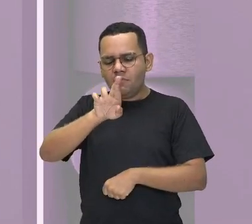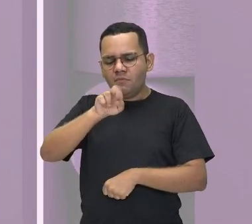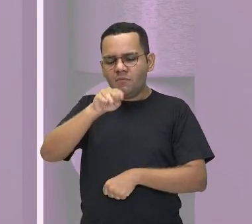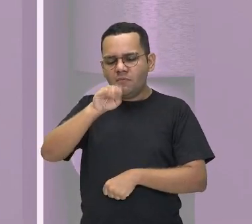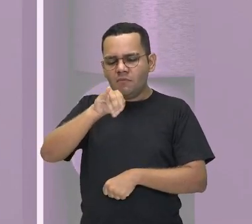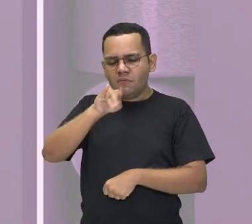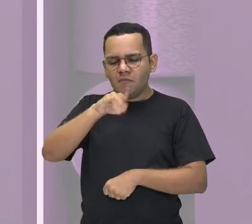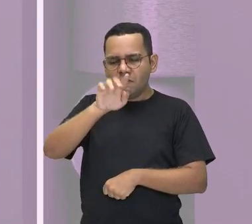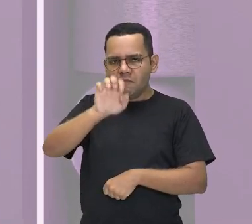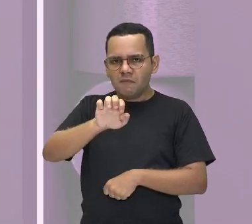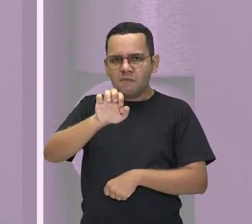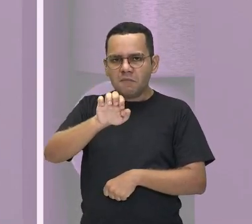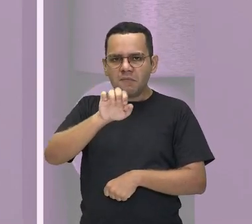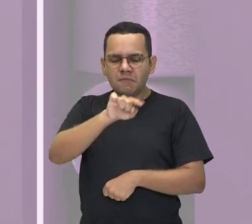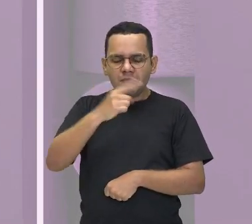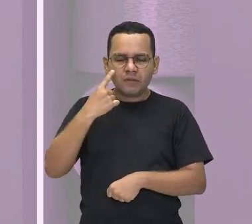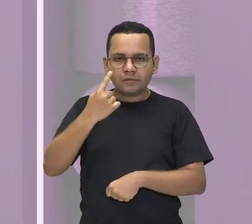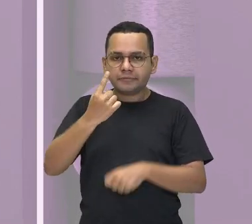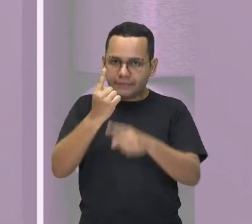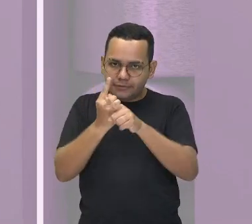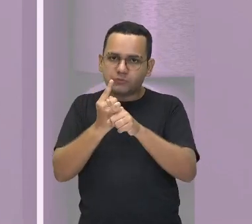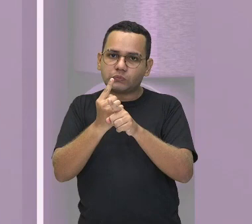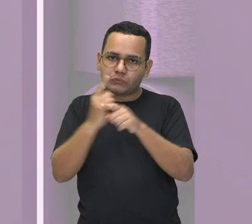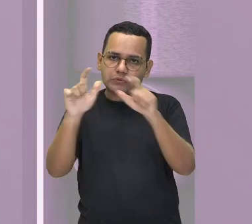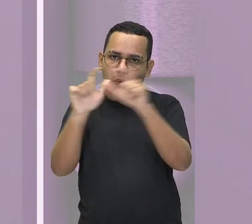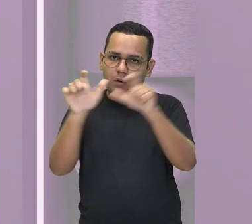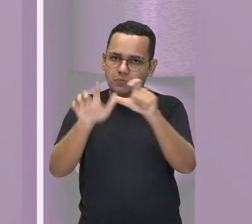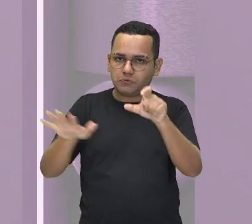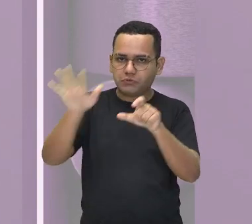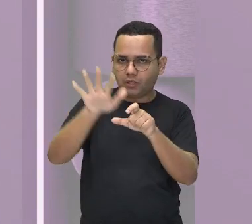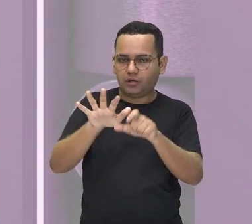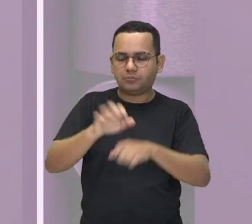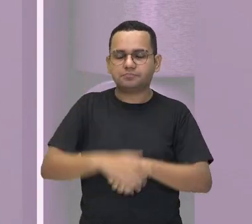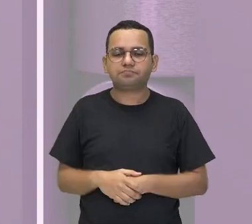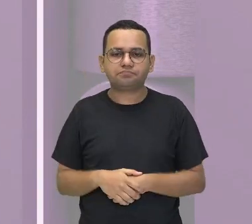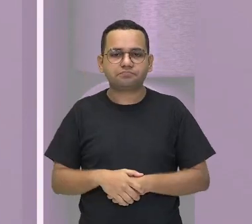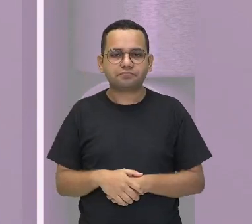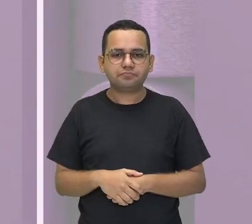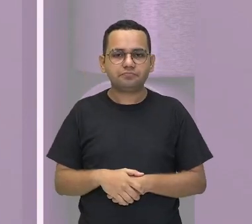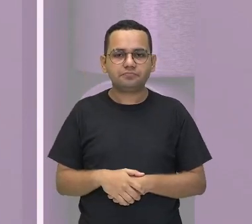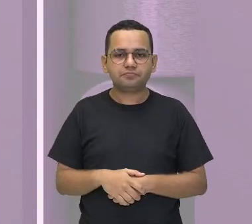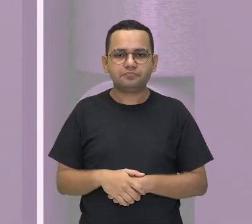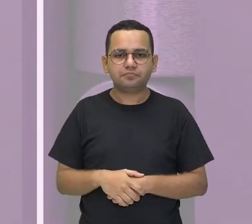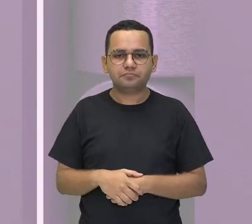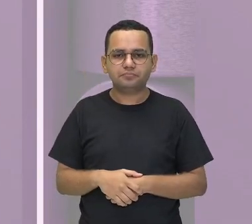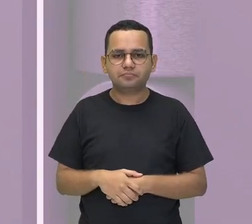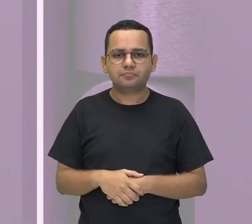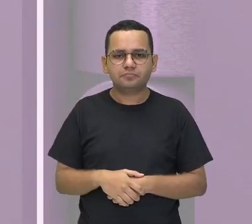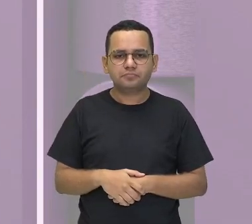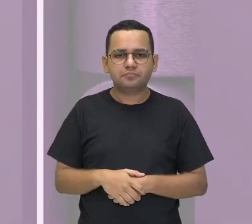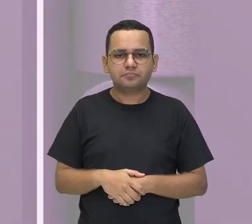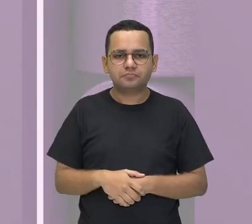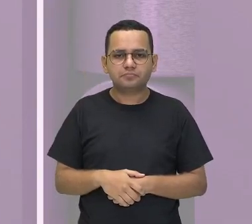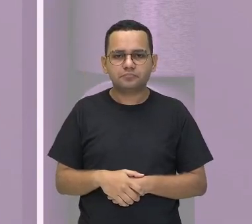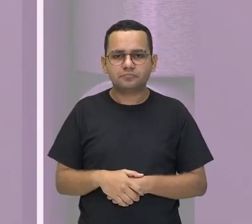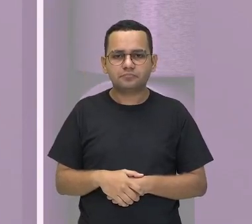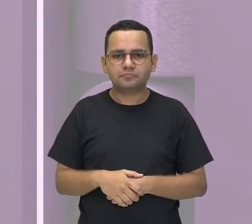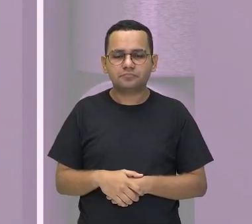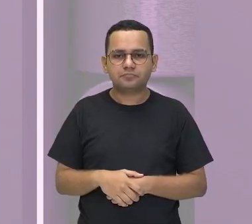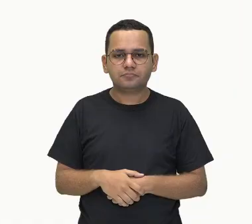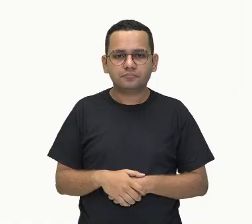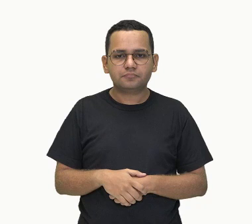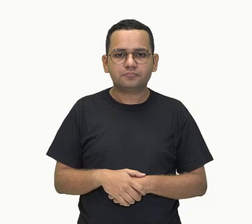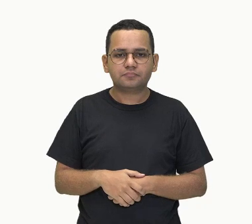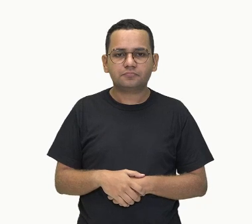o termo geral, a equação geral dessa reta. Então vamos ver como é que se constrói, a partir desses dois pontos, a equação geral.